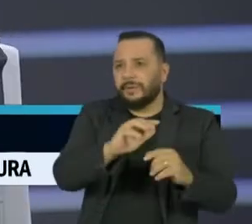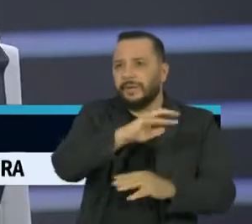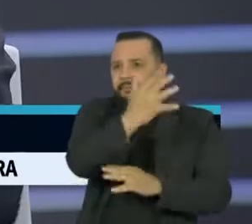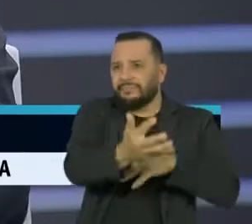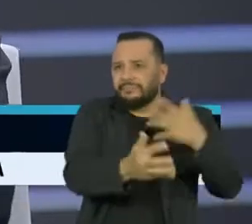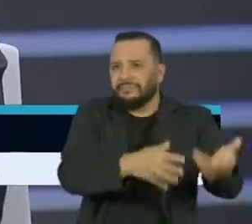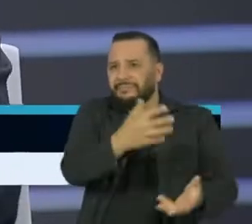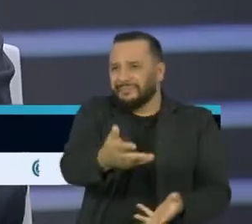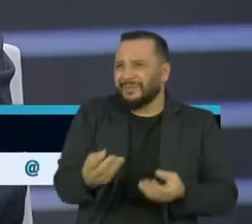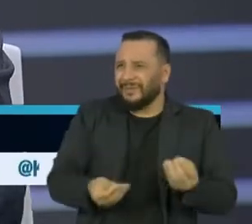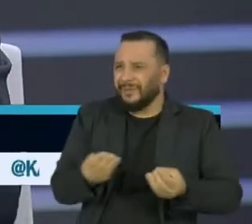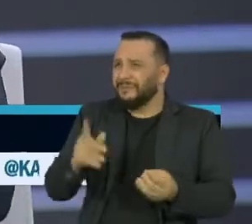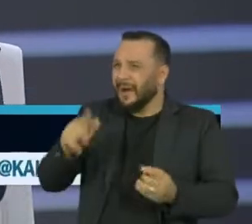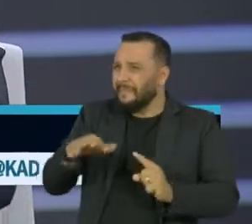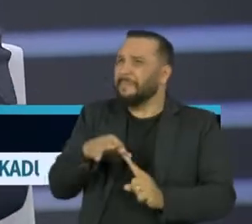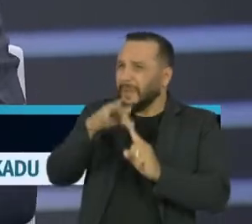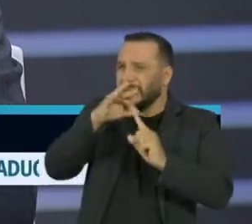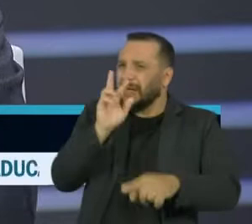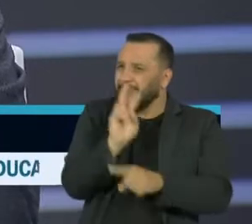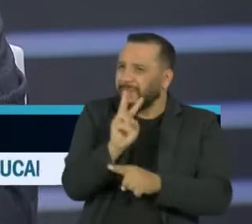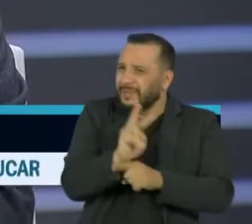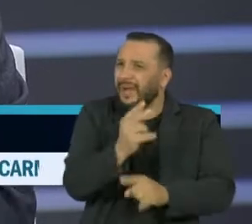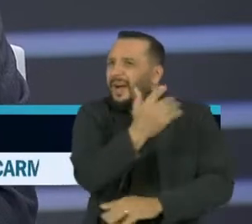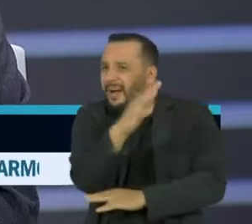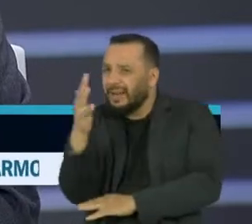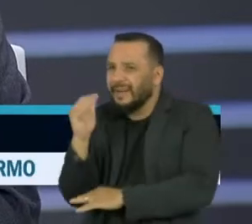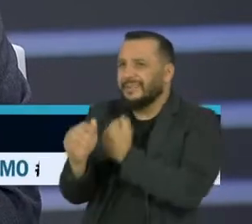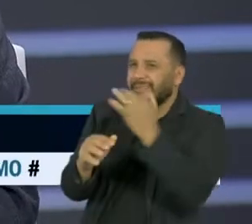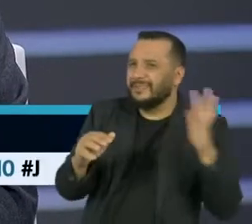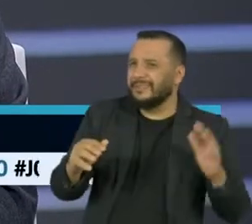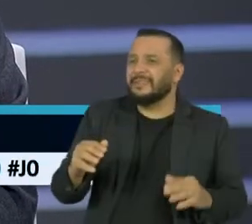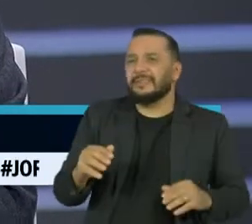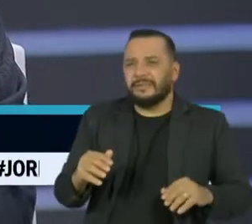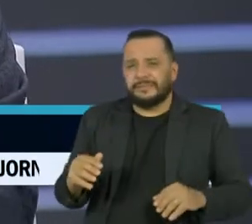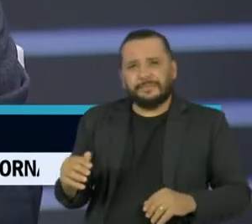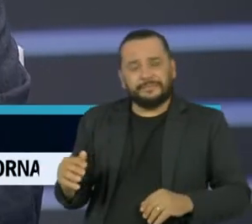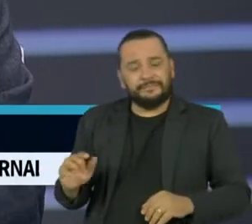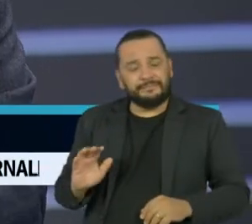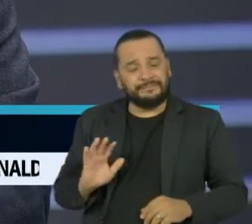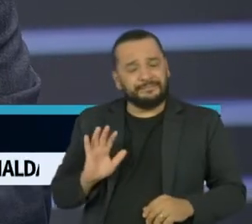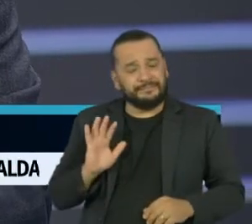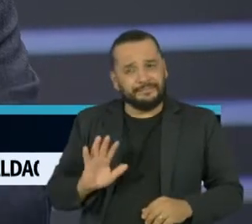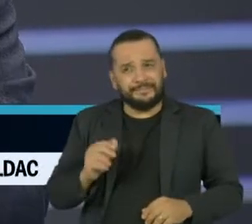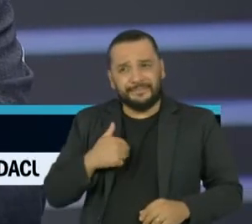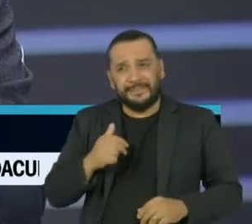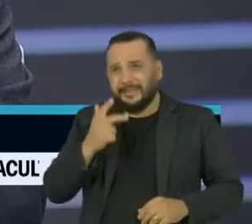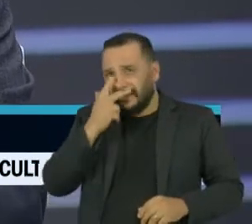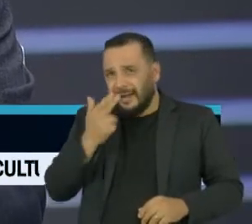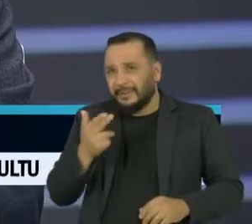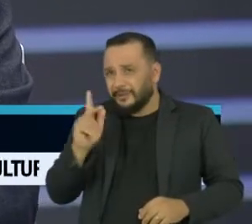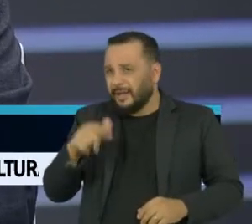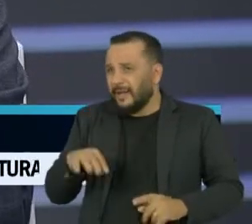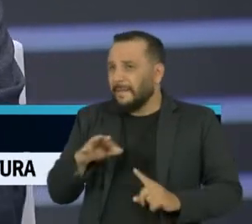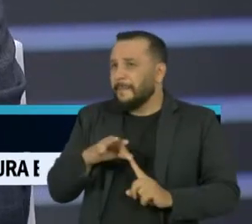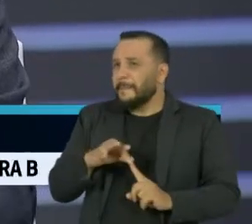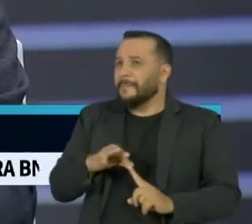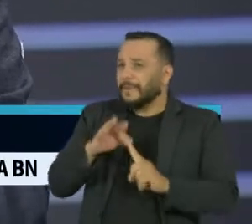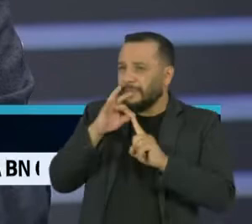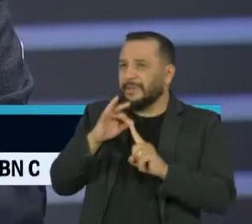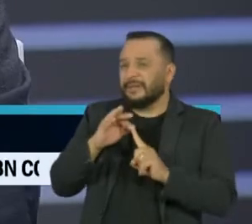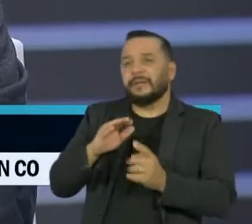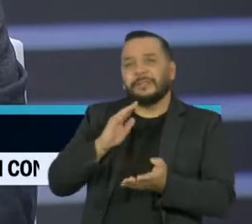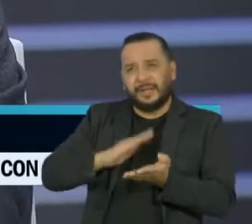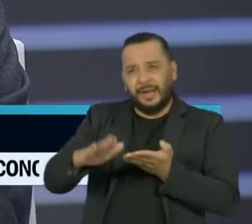óbvio que é uma prioridade máxima é que se faça isso eu acho que realmente aqui é prioridade de